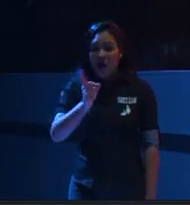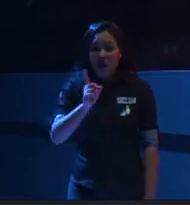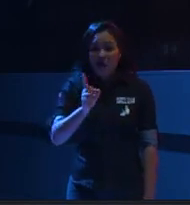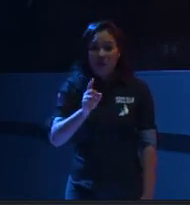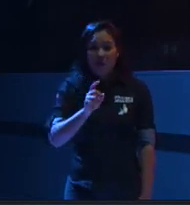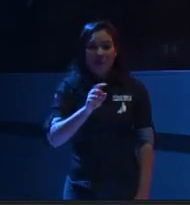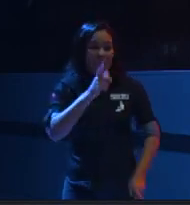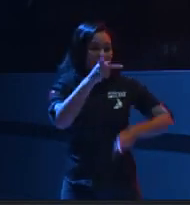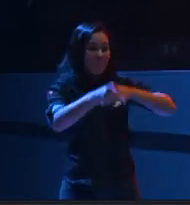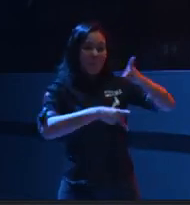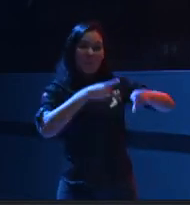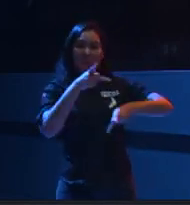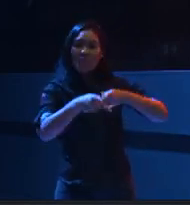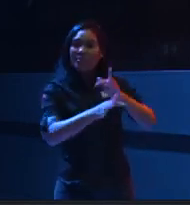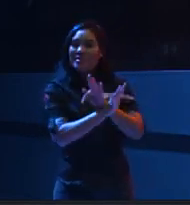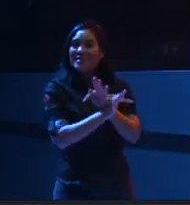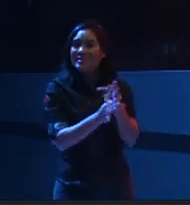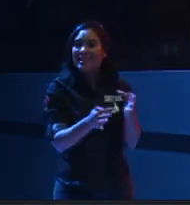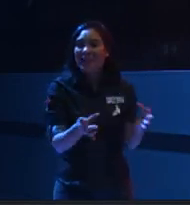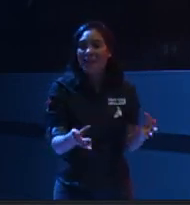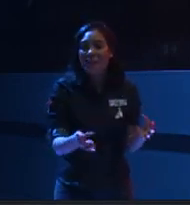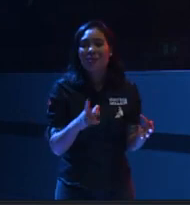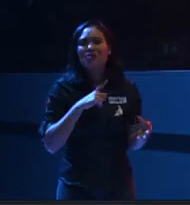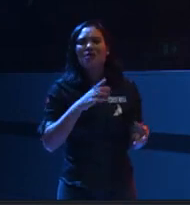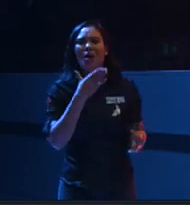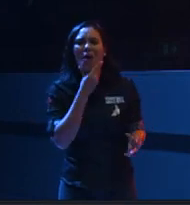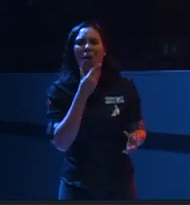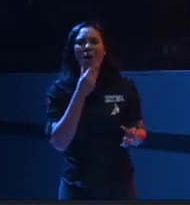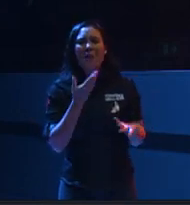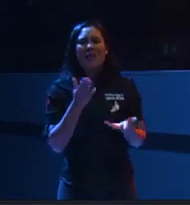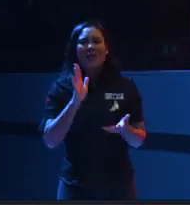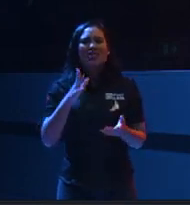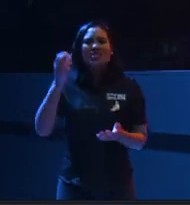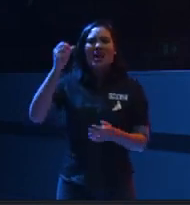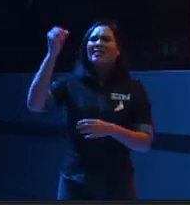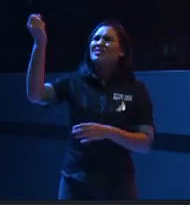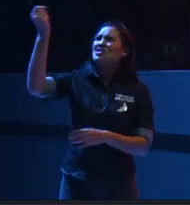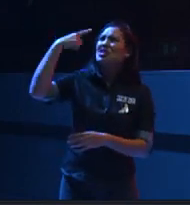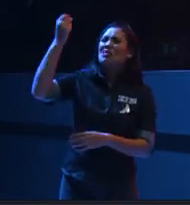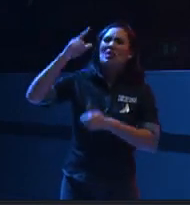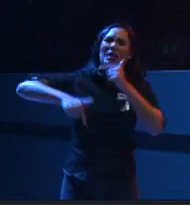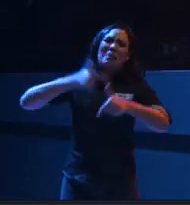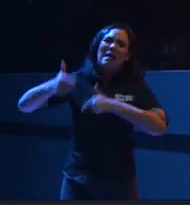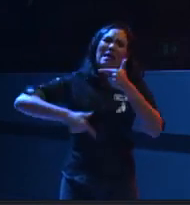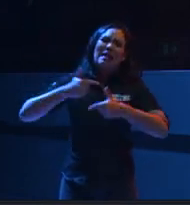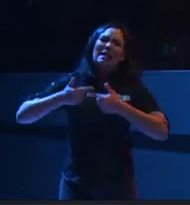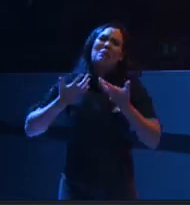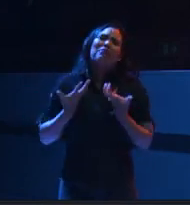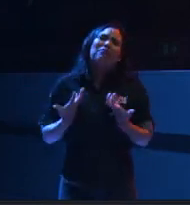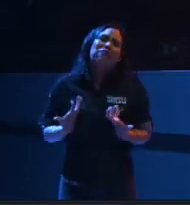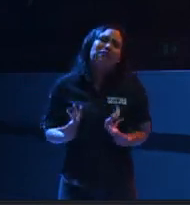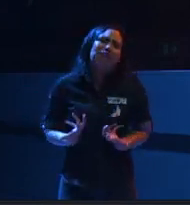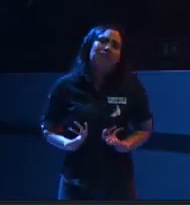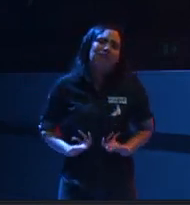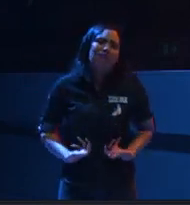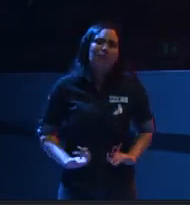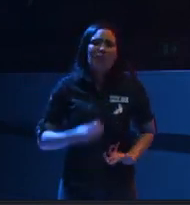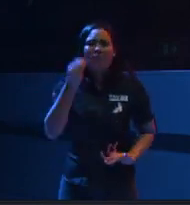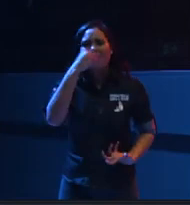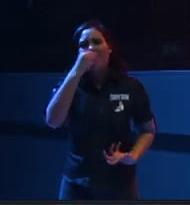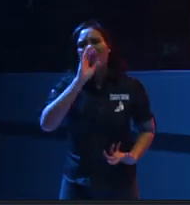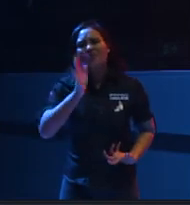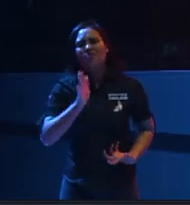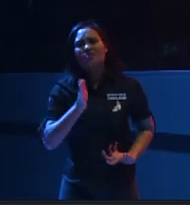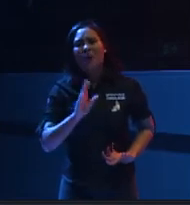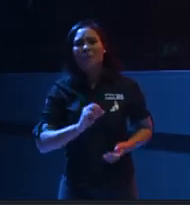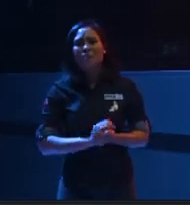era homem com o rosto todo franzido que trabalhava de sol a sol era a menina